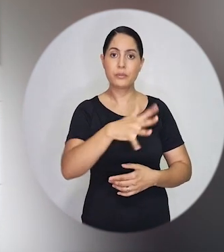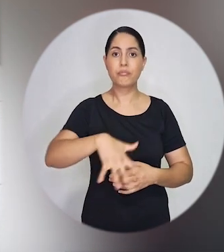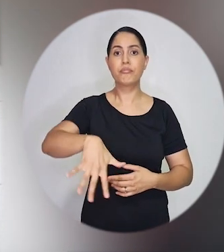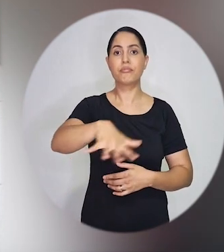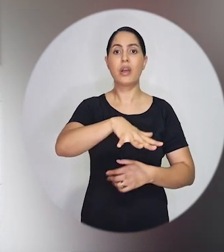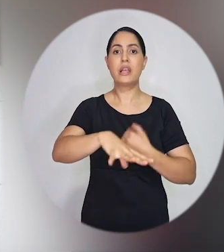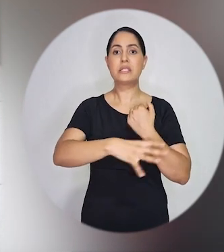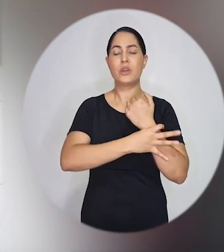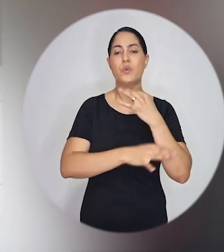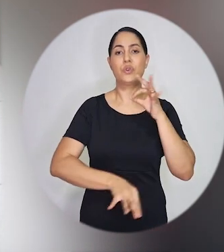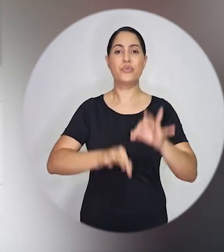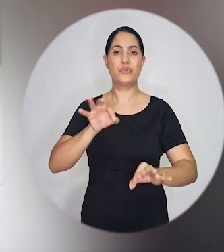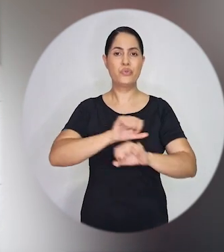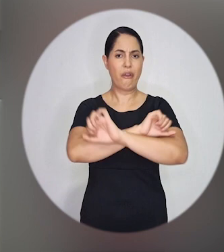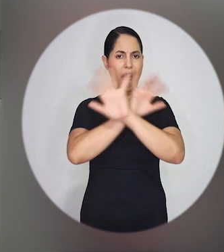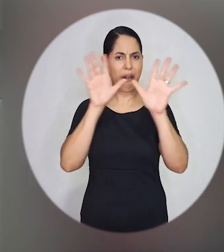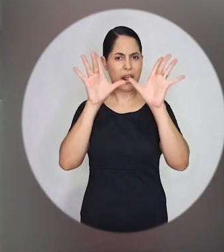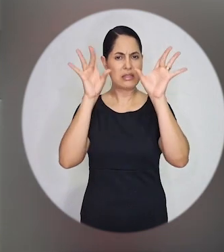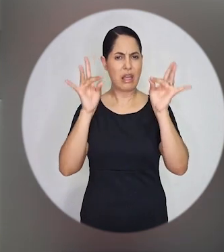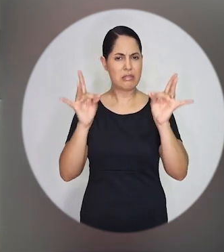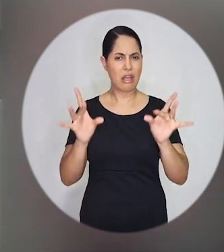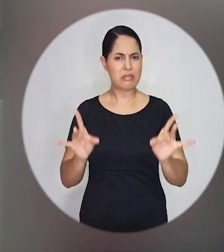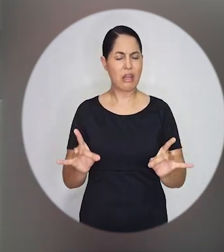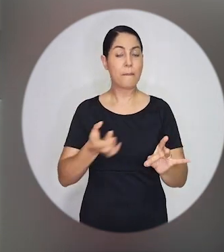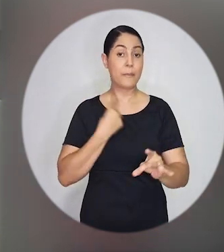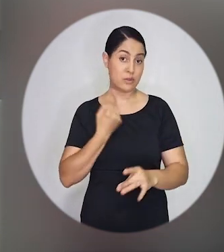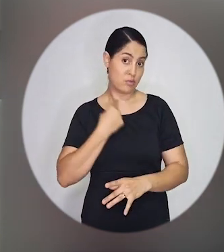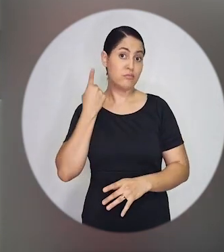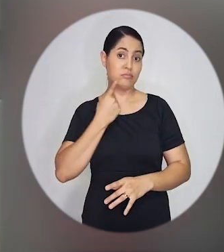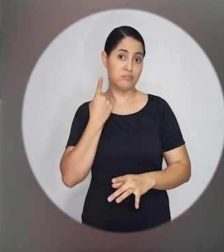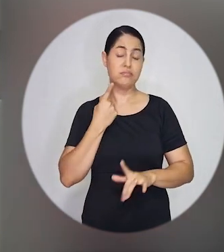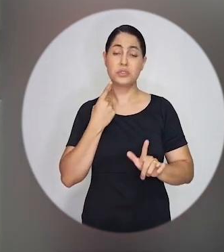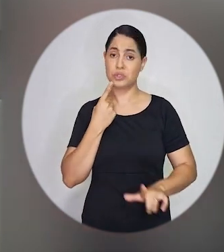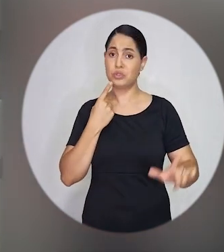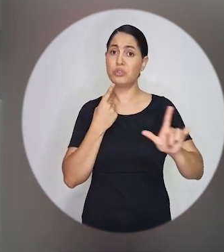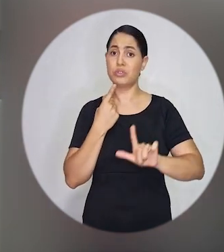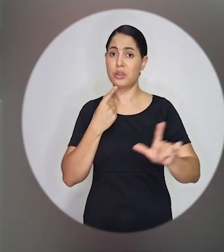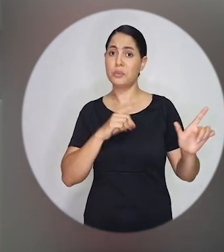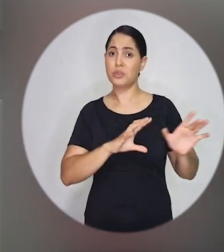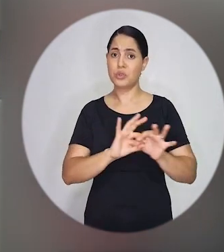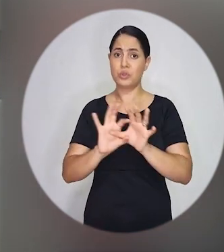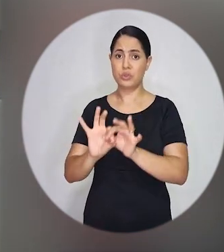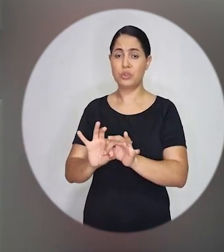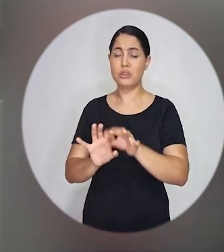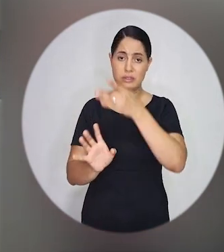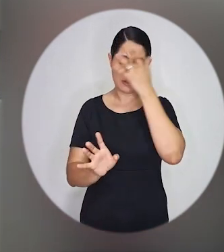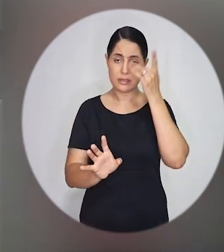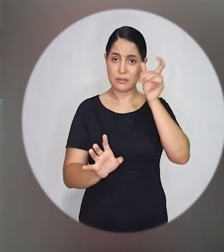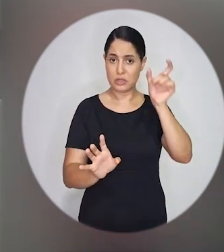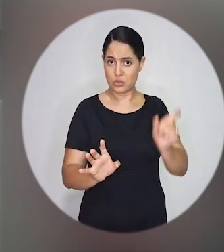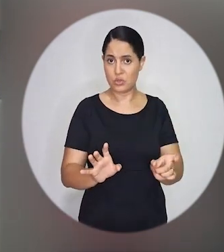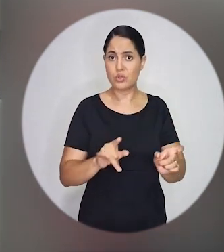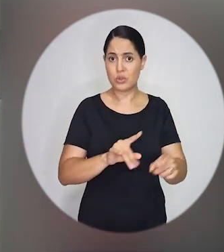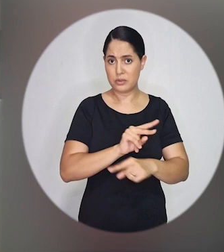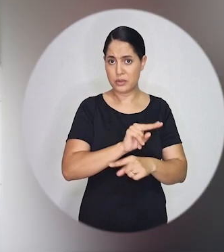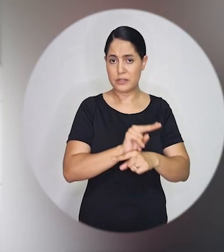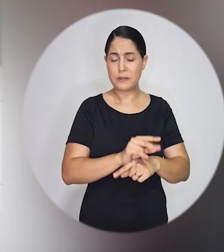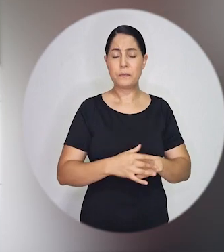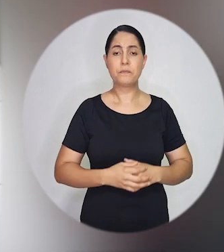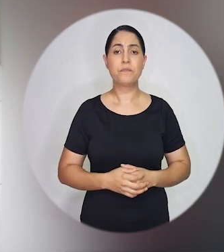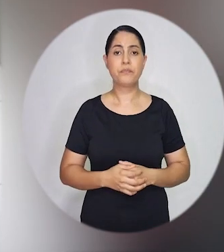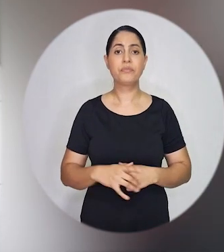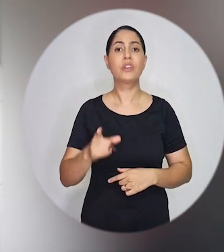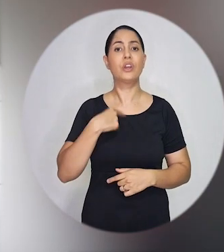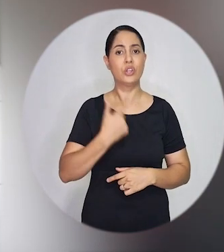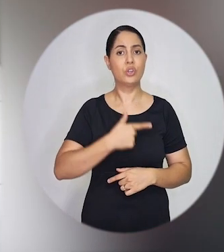um ambiente com maior segurança jurídica, mais claro, não só para os advogados, mas também obviamente em consequência para os jurisdicionados. E